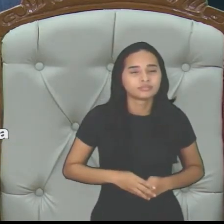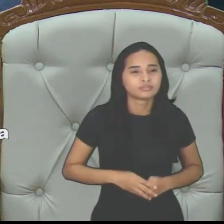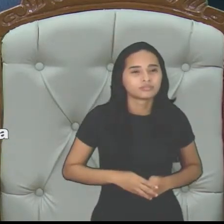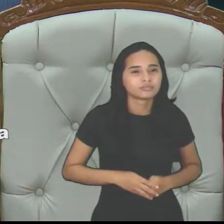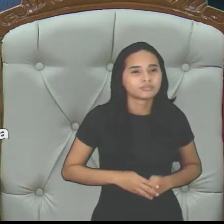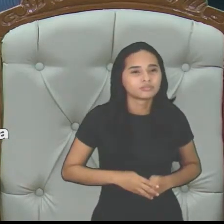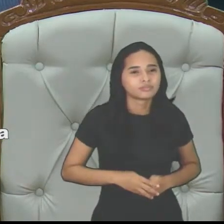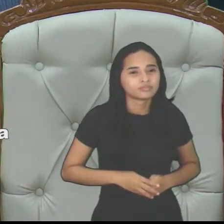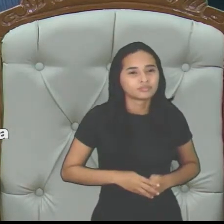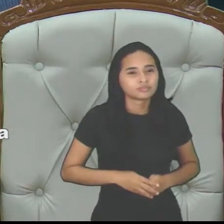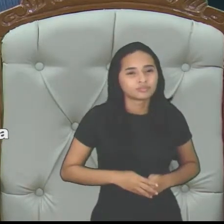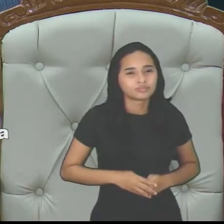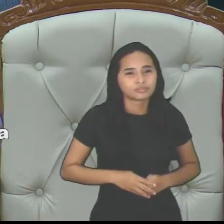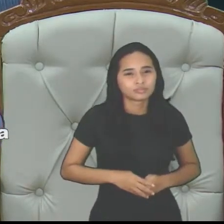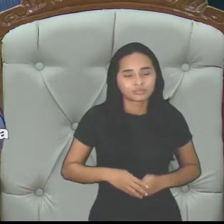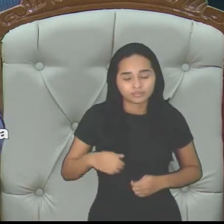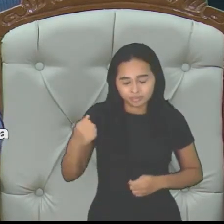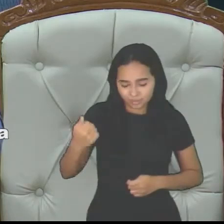Miserável homem que sou.